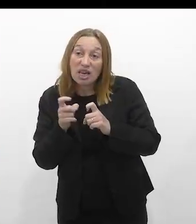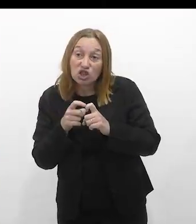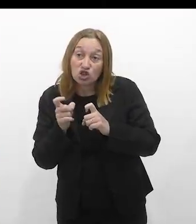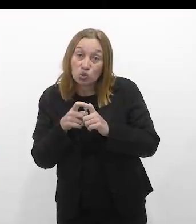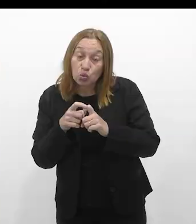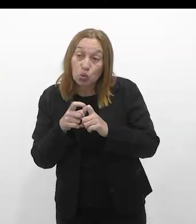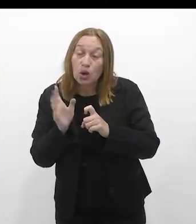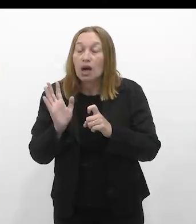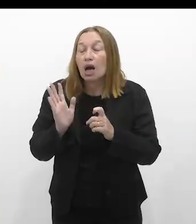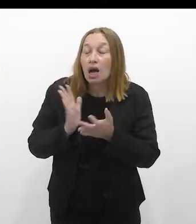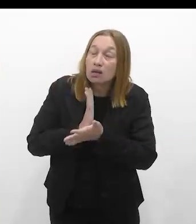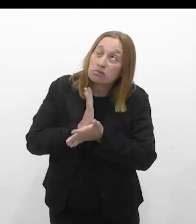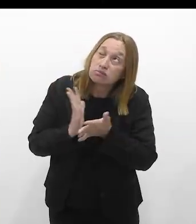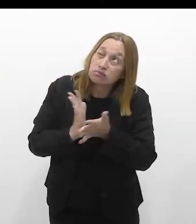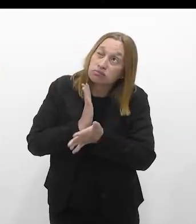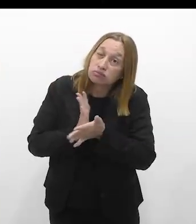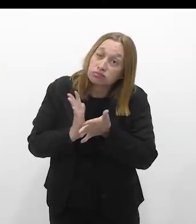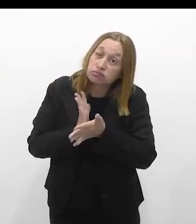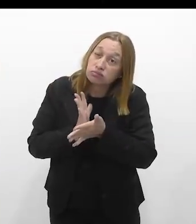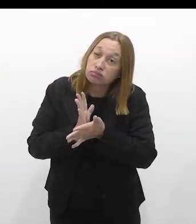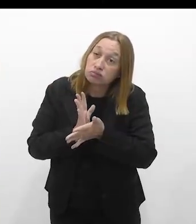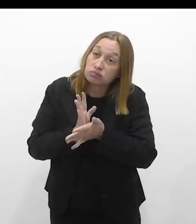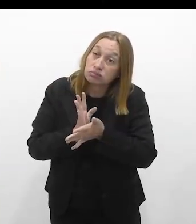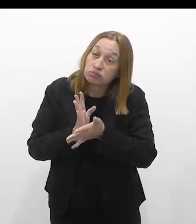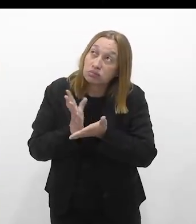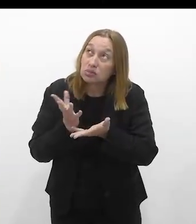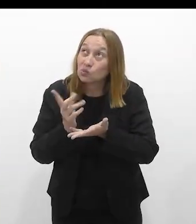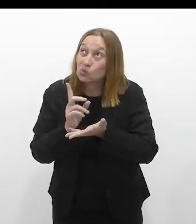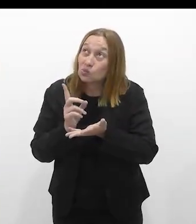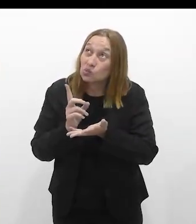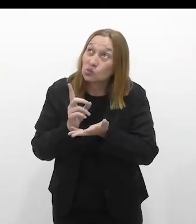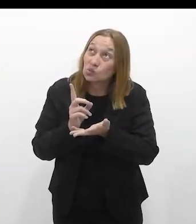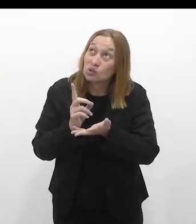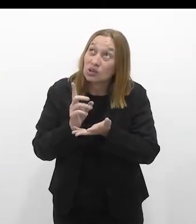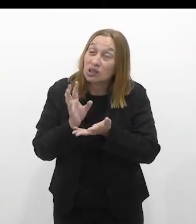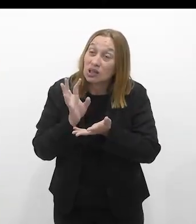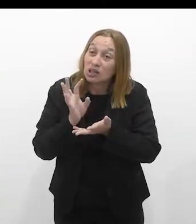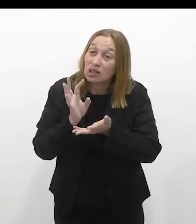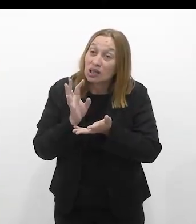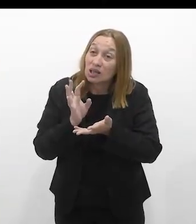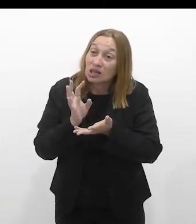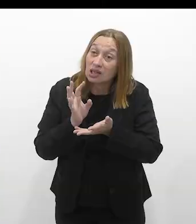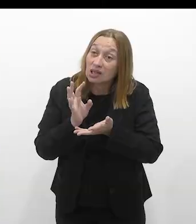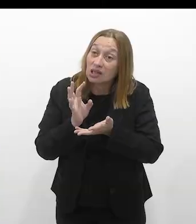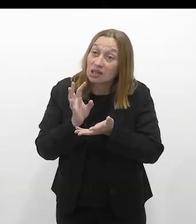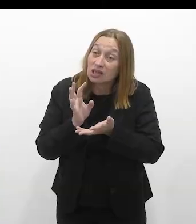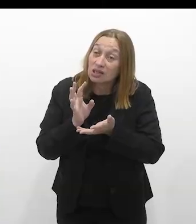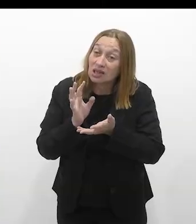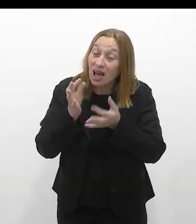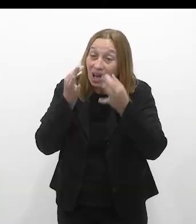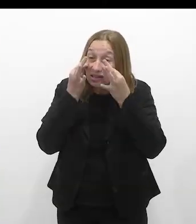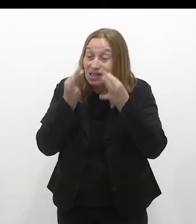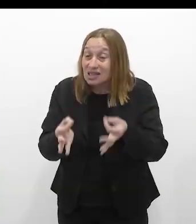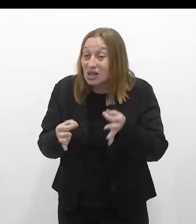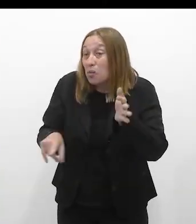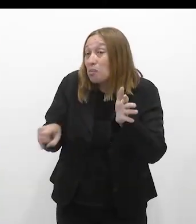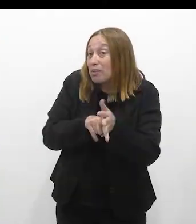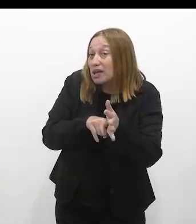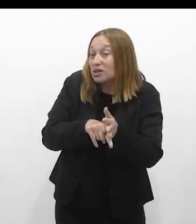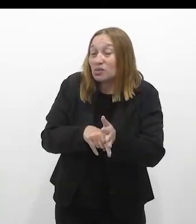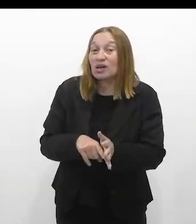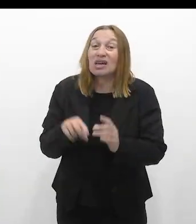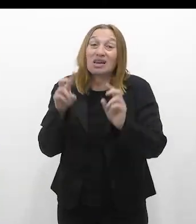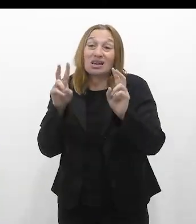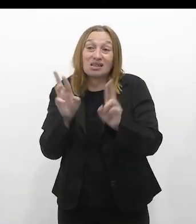médico, que às vezes era resistente, não é resistente, mas, enfim, menos atenção a